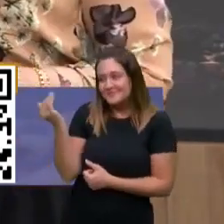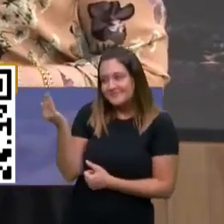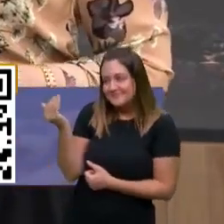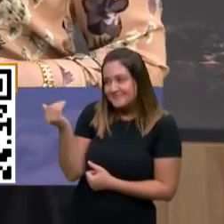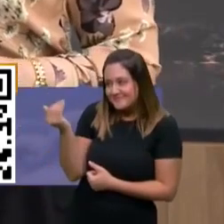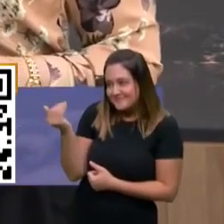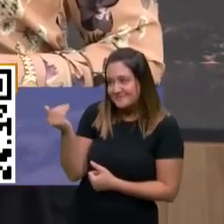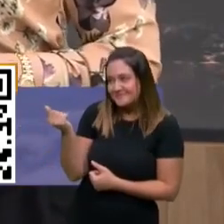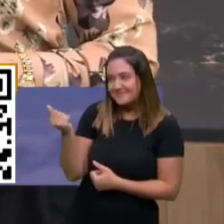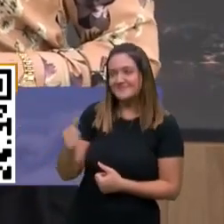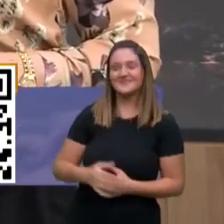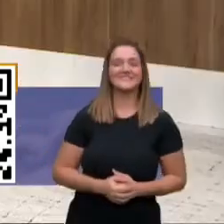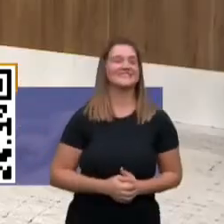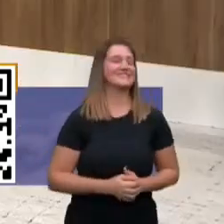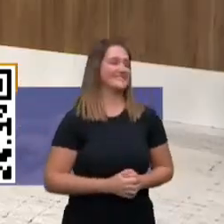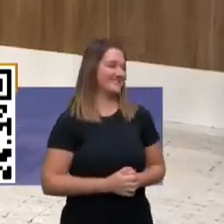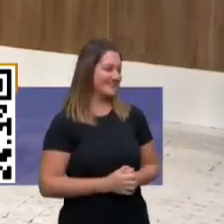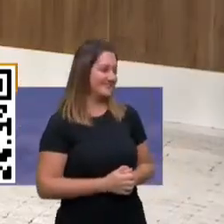mais perto.